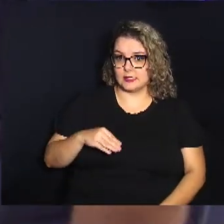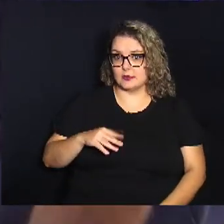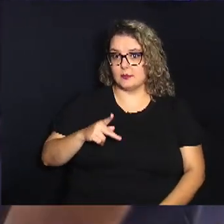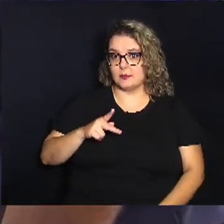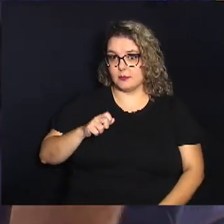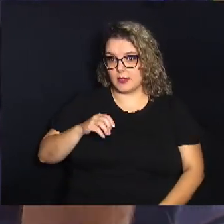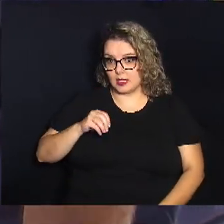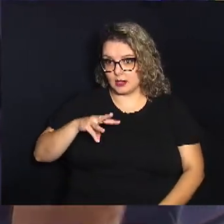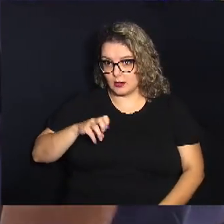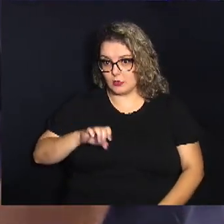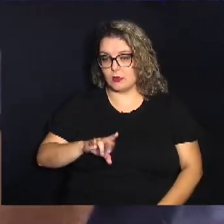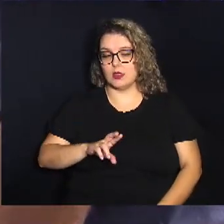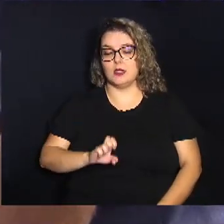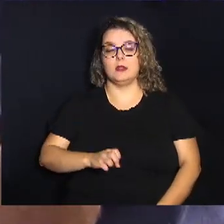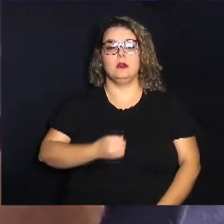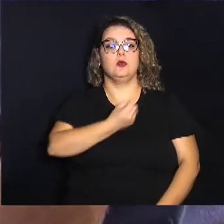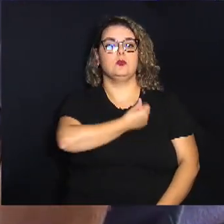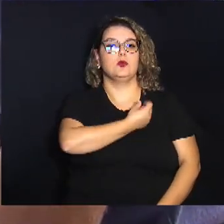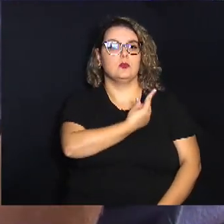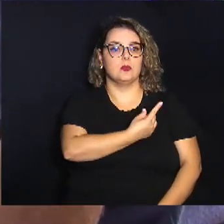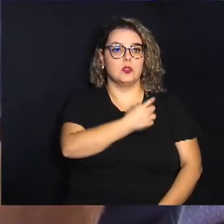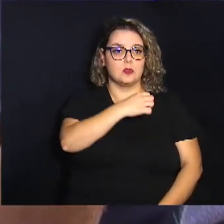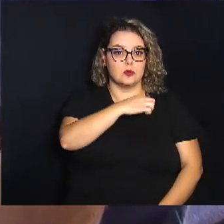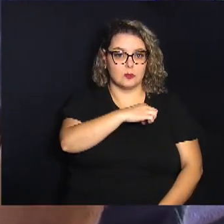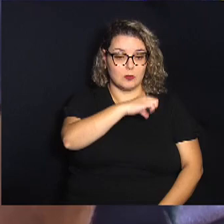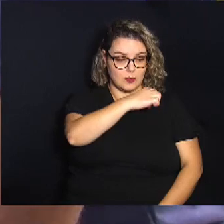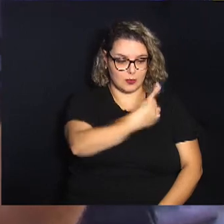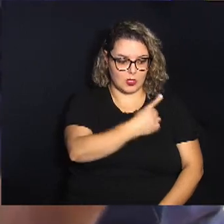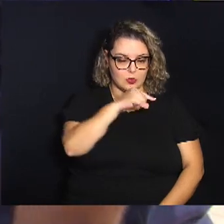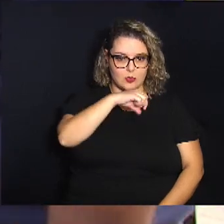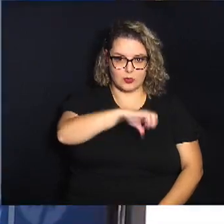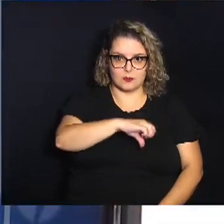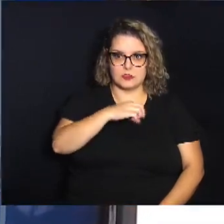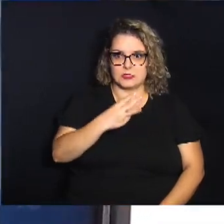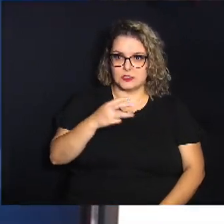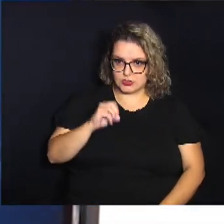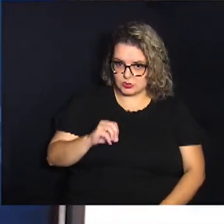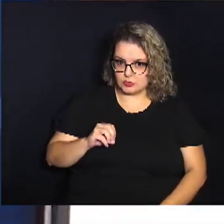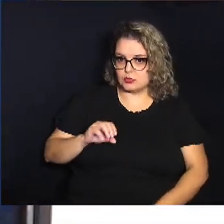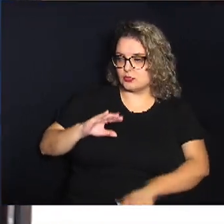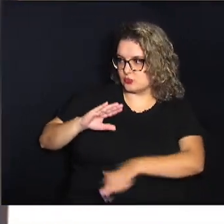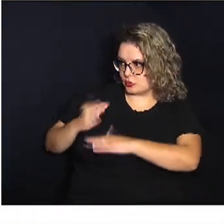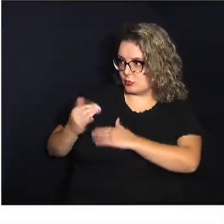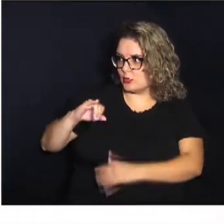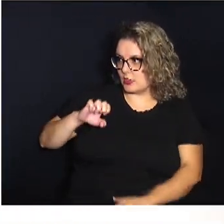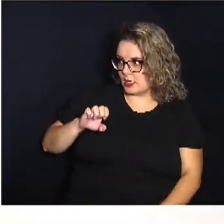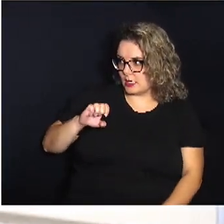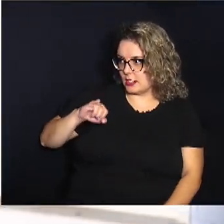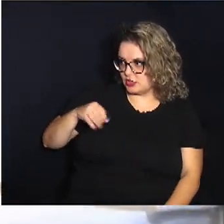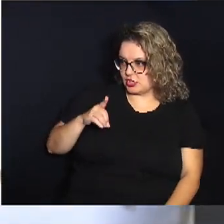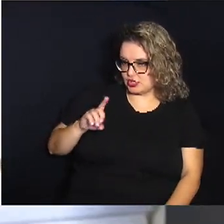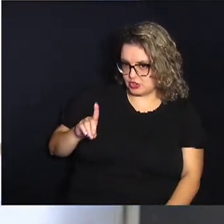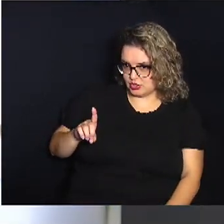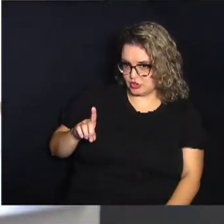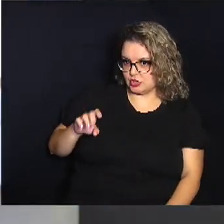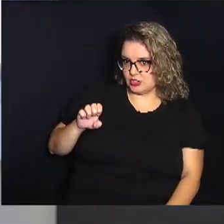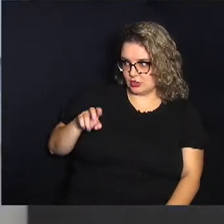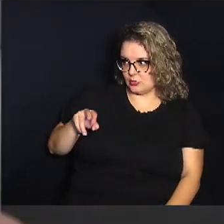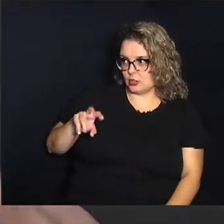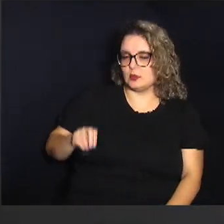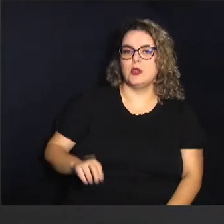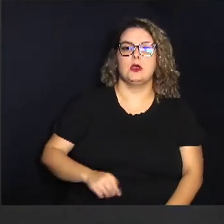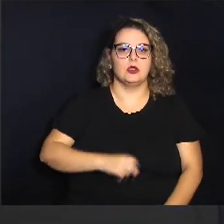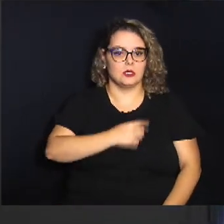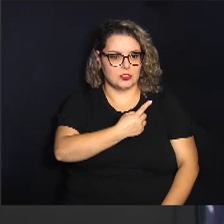trinta Jardim Nova Europa Jardim Nova Europa e depois no dia dezesseis e dezessete também nos mesmos horários na